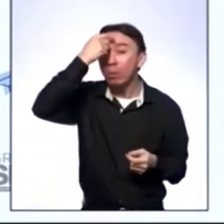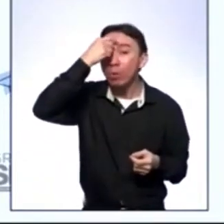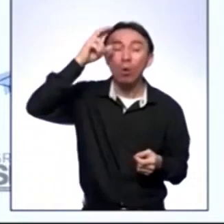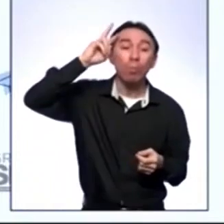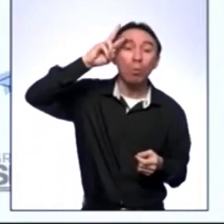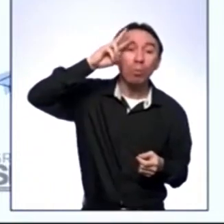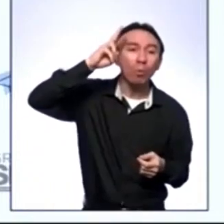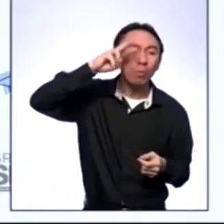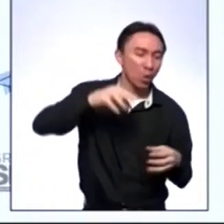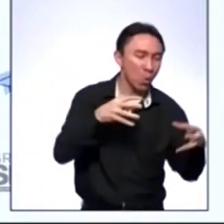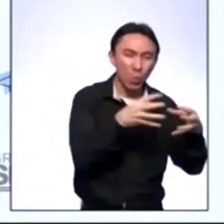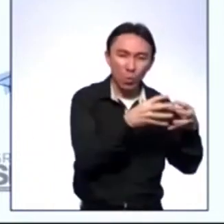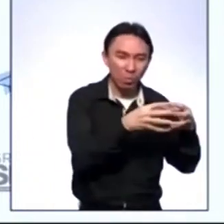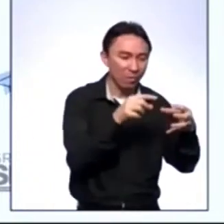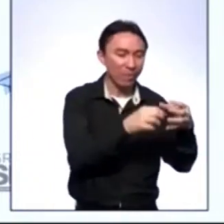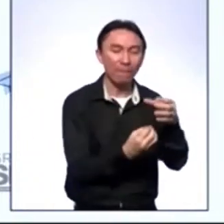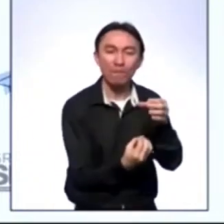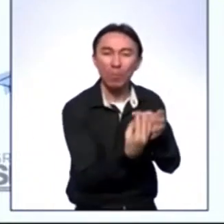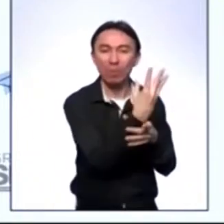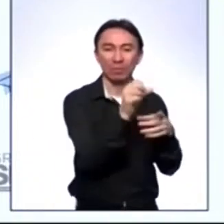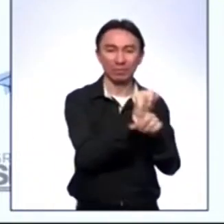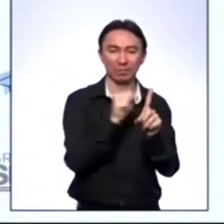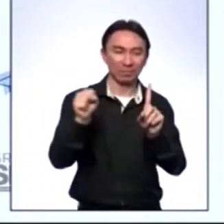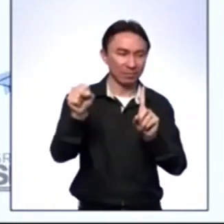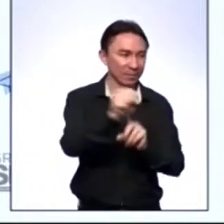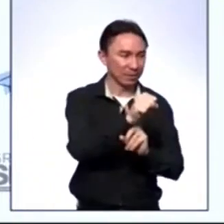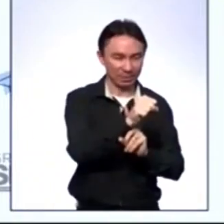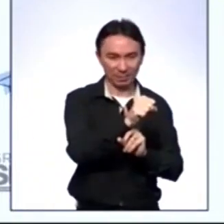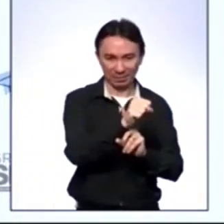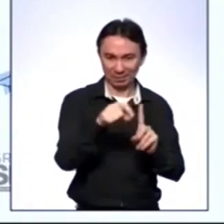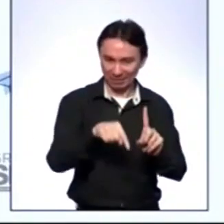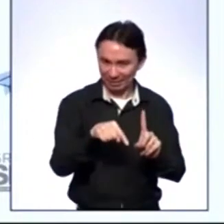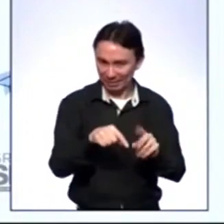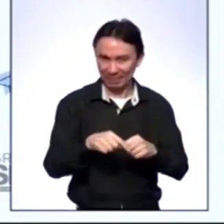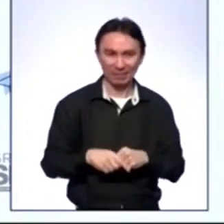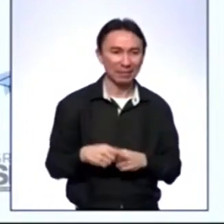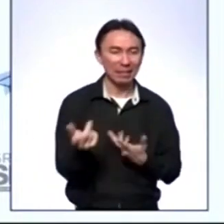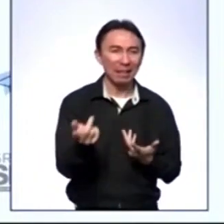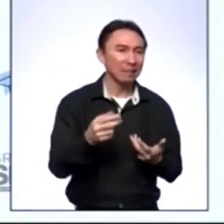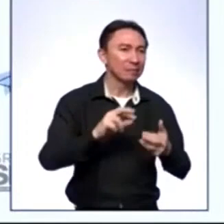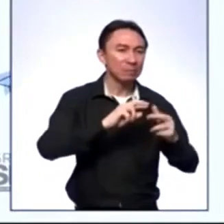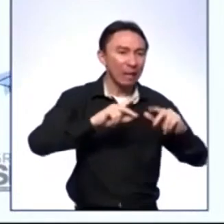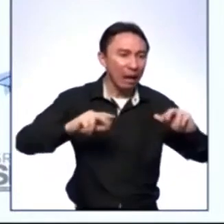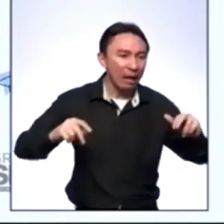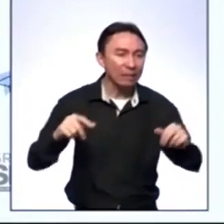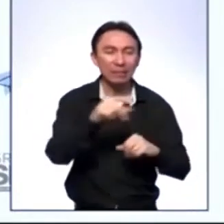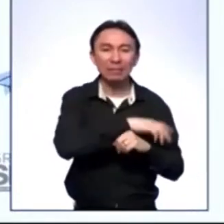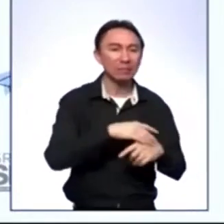da sociedade brasileira, nos quais se incluem, olha lá, formas de expressão,